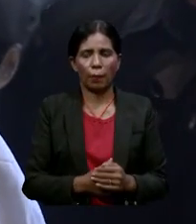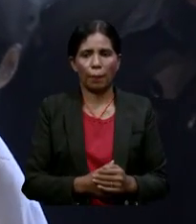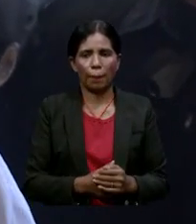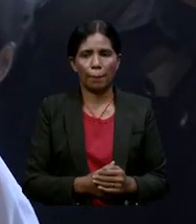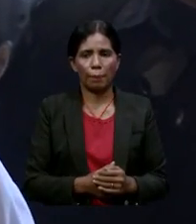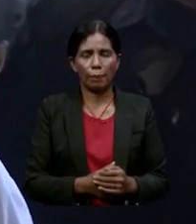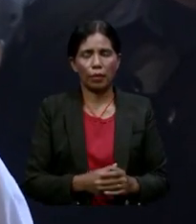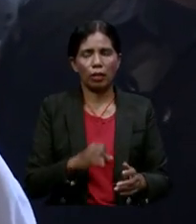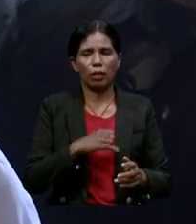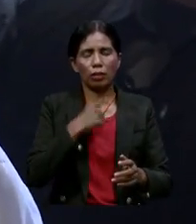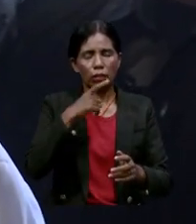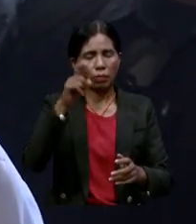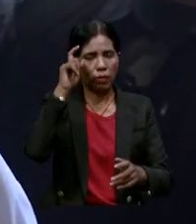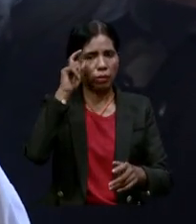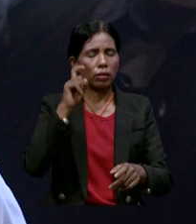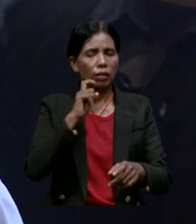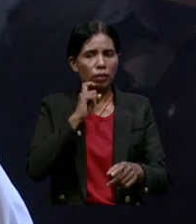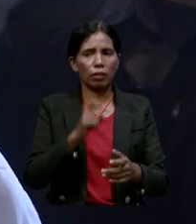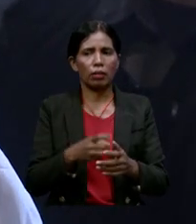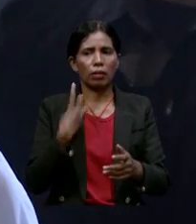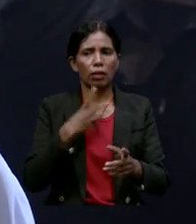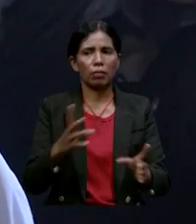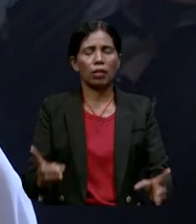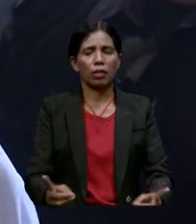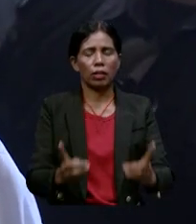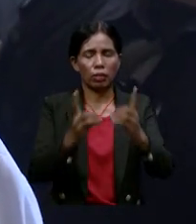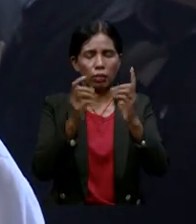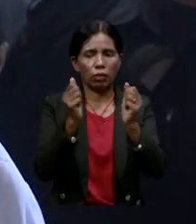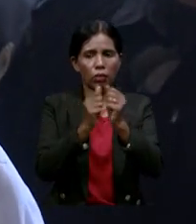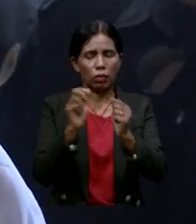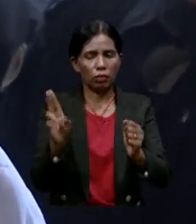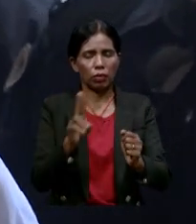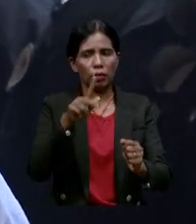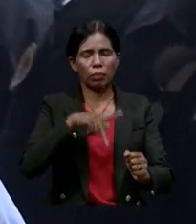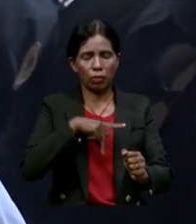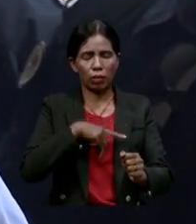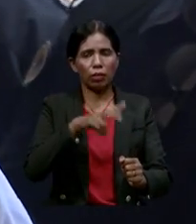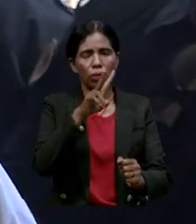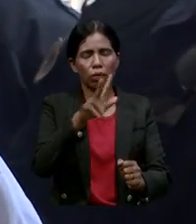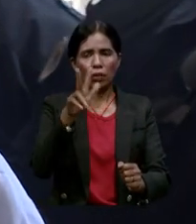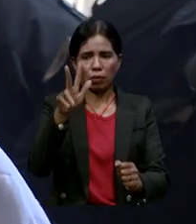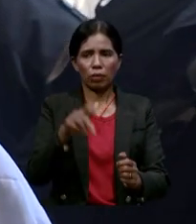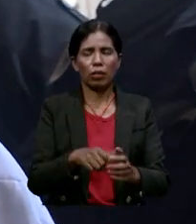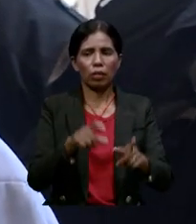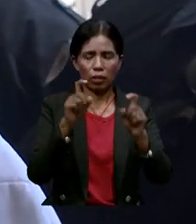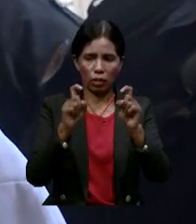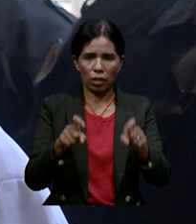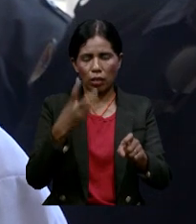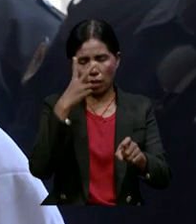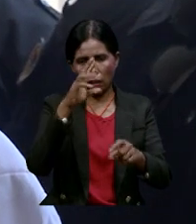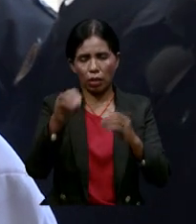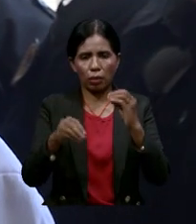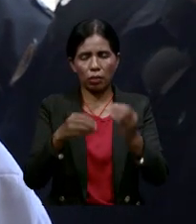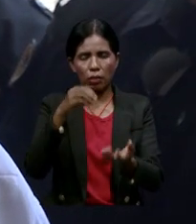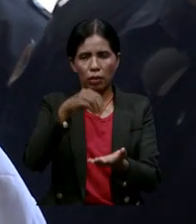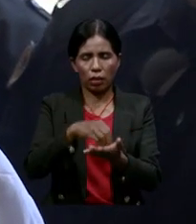Tanto até estava mencionando. A minha surma na universidade privada, seja da Rua da Todo, tem que ir até o